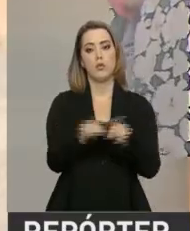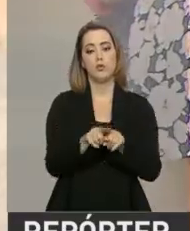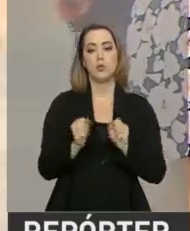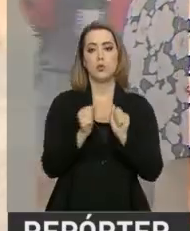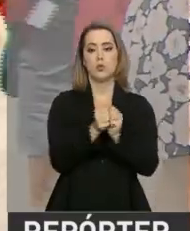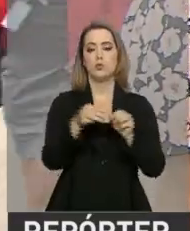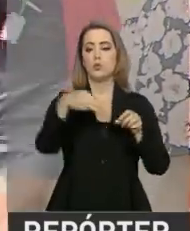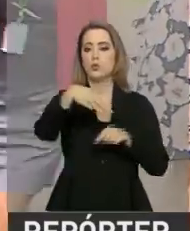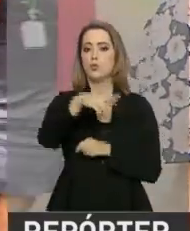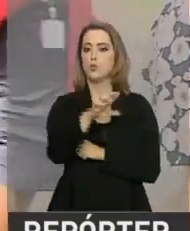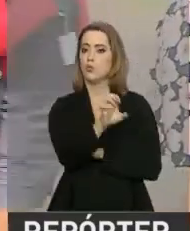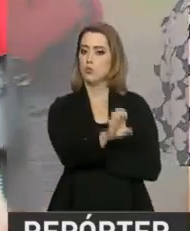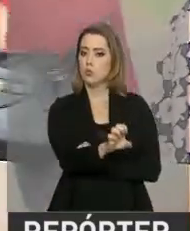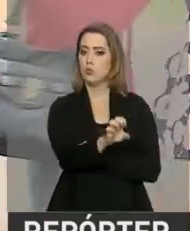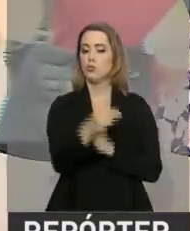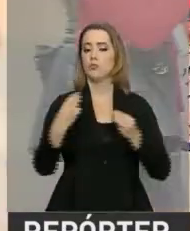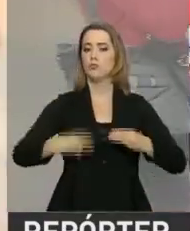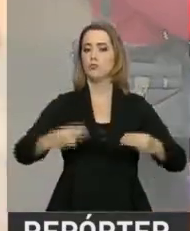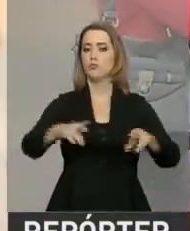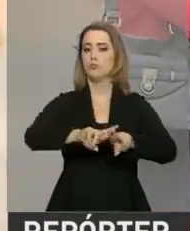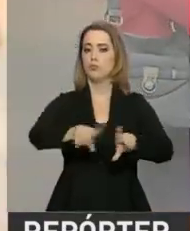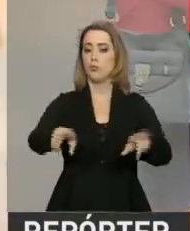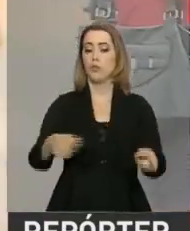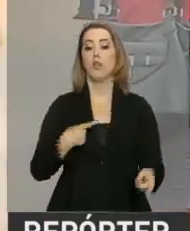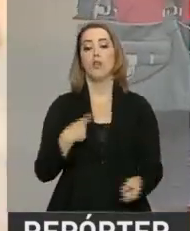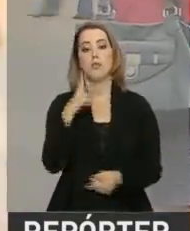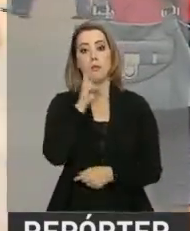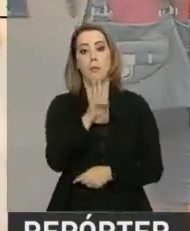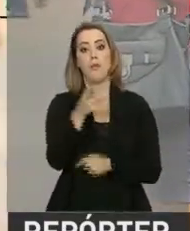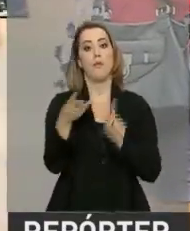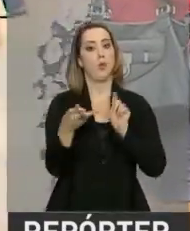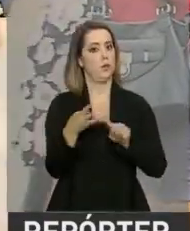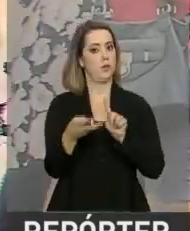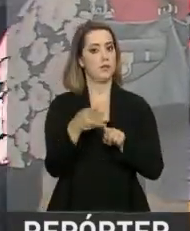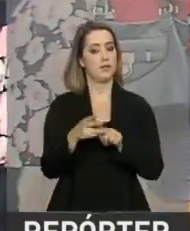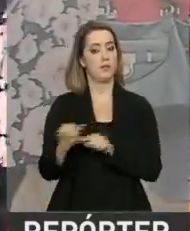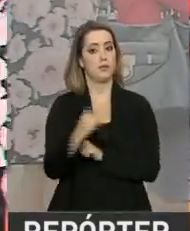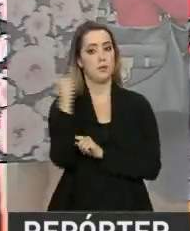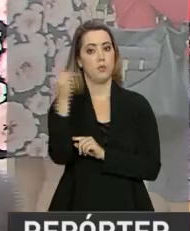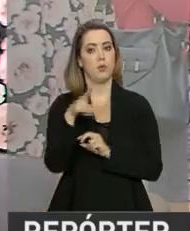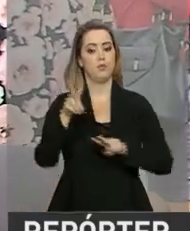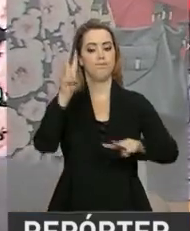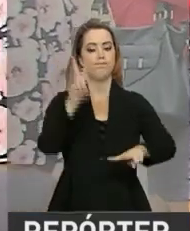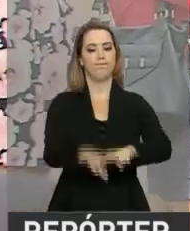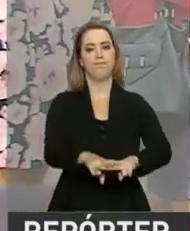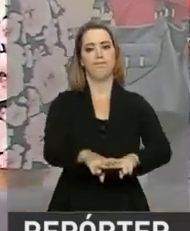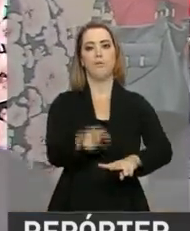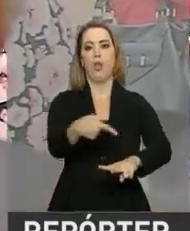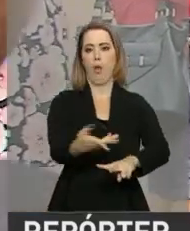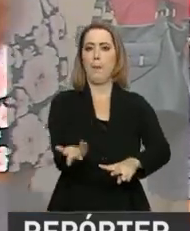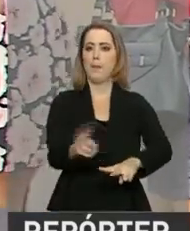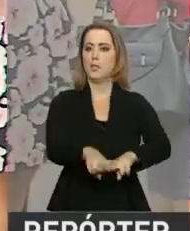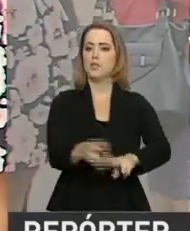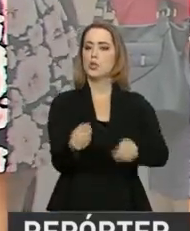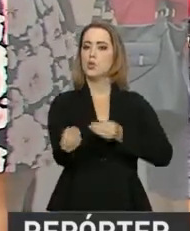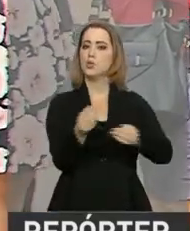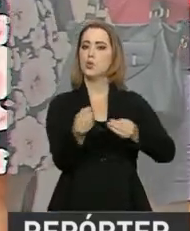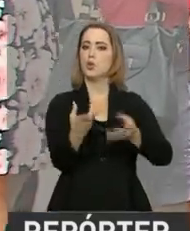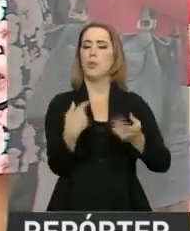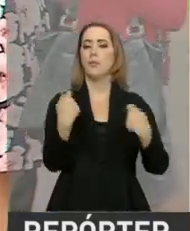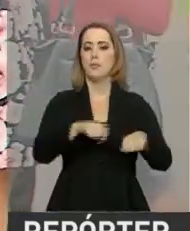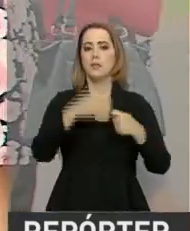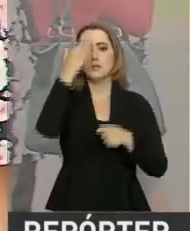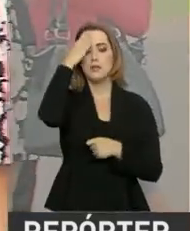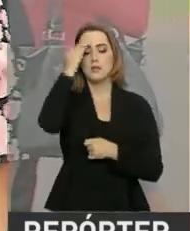e um terceiro pilar importante o sistema penitenciário não se combate segurança pública sem esse combater de forma